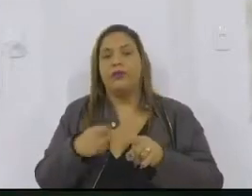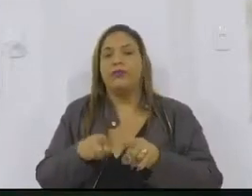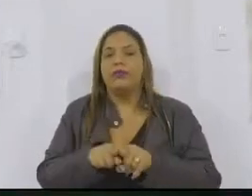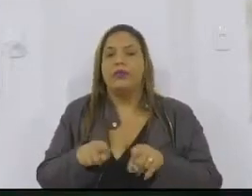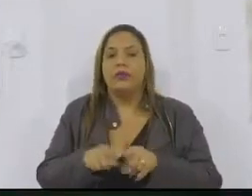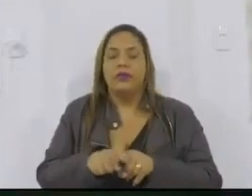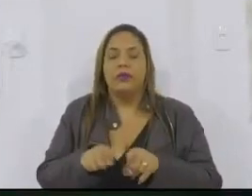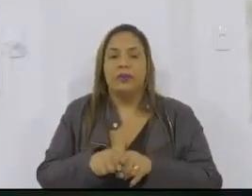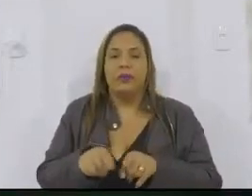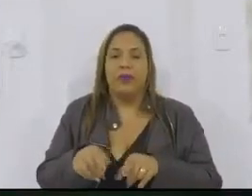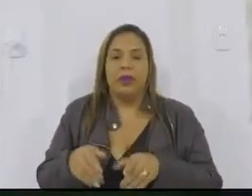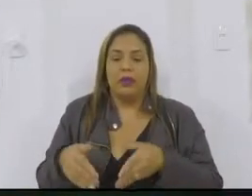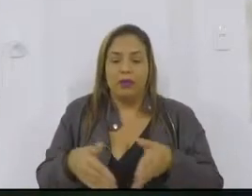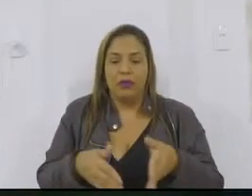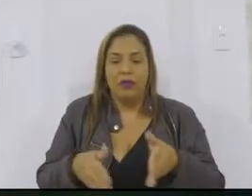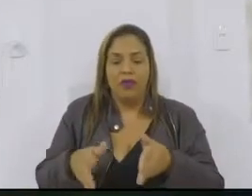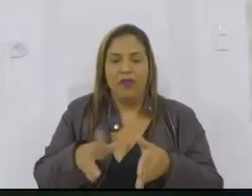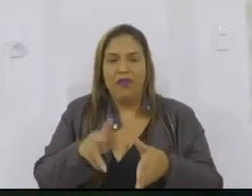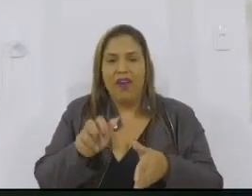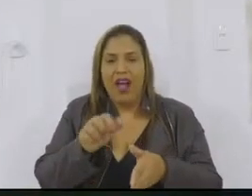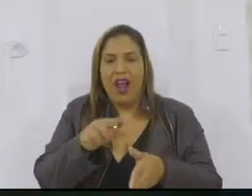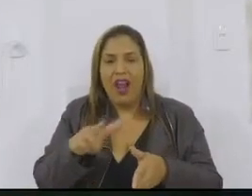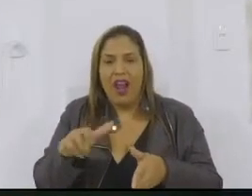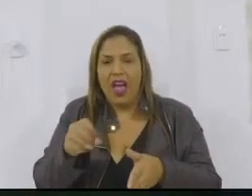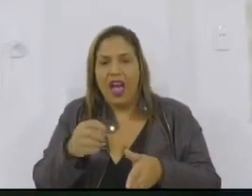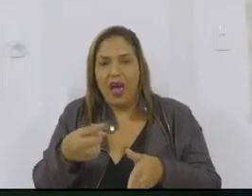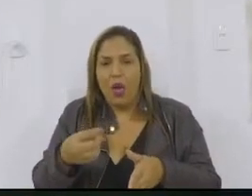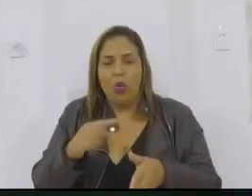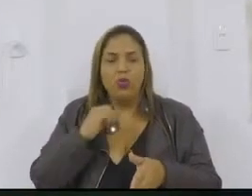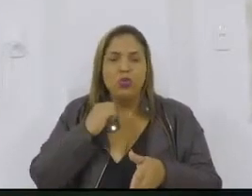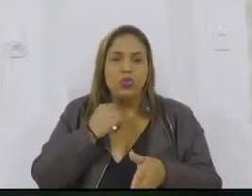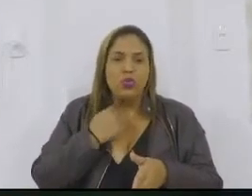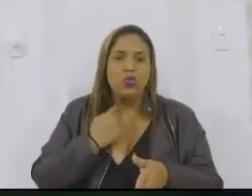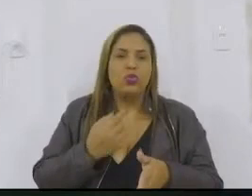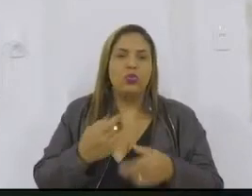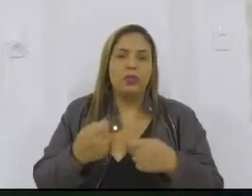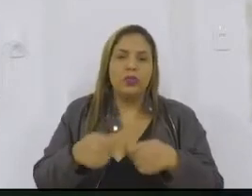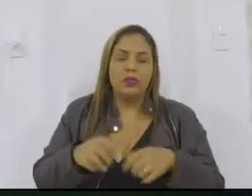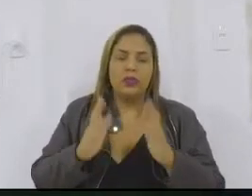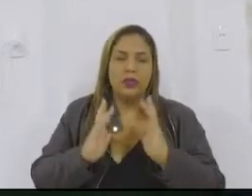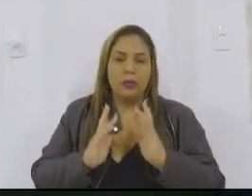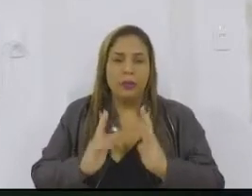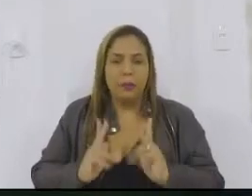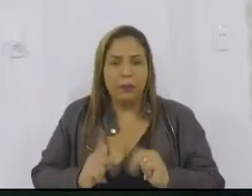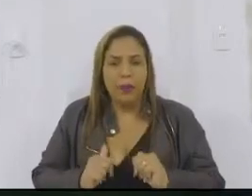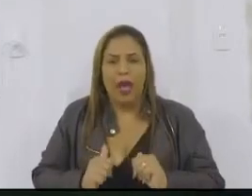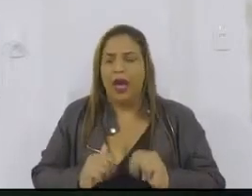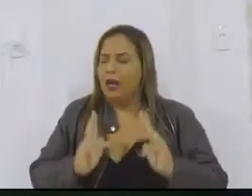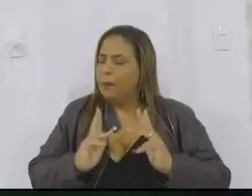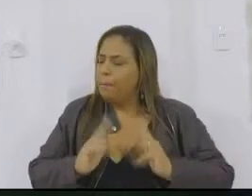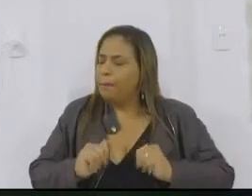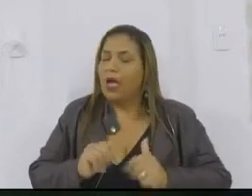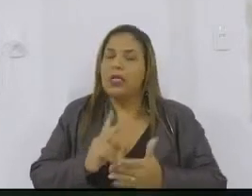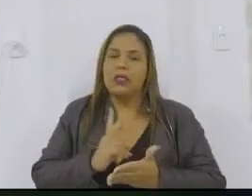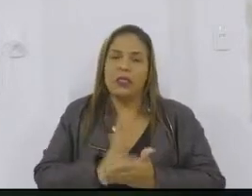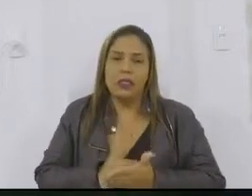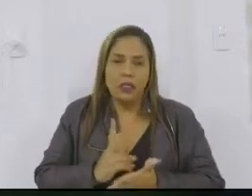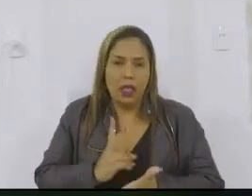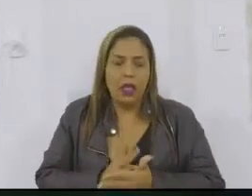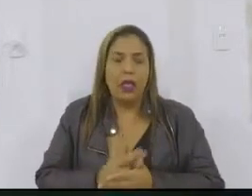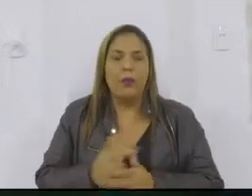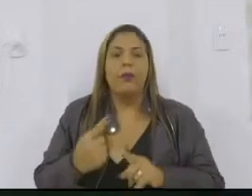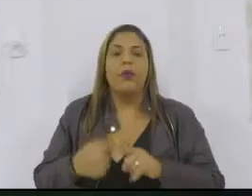Valão, o vereador também Serginho, logo no início, pediu sobre aquela situação ali da limpeza, onde na época que